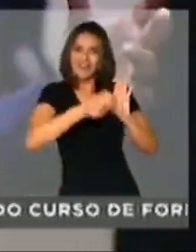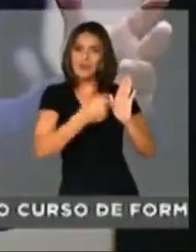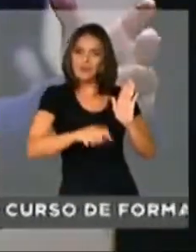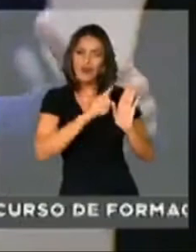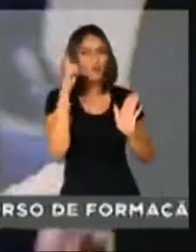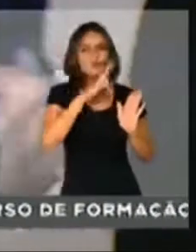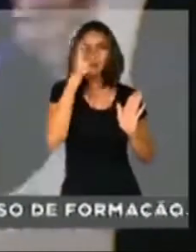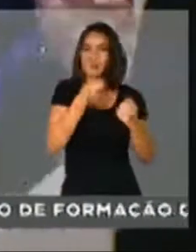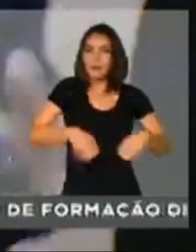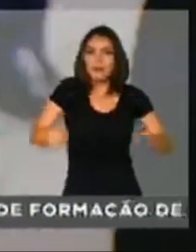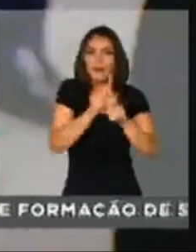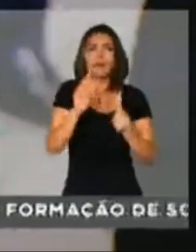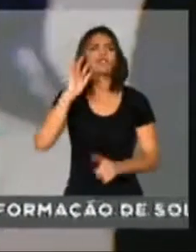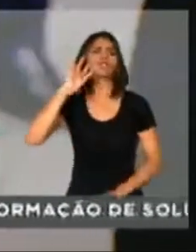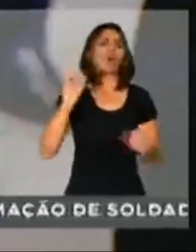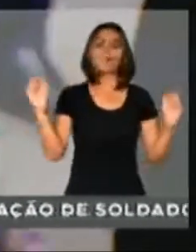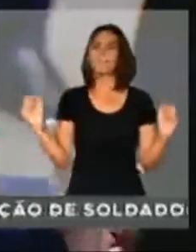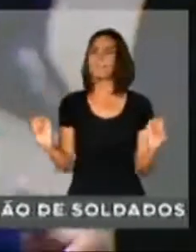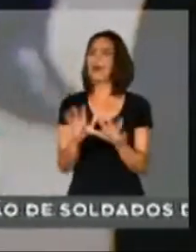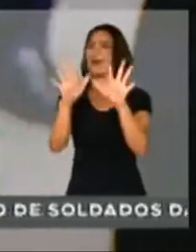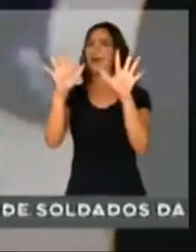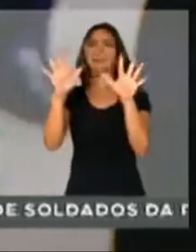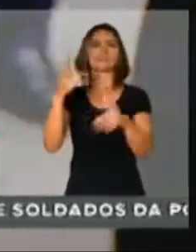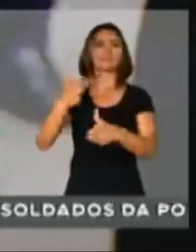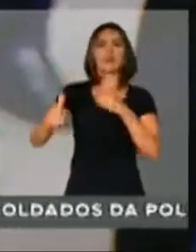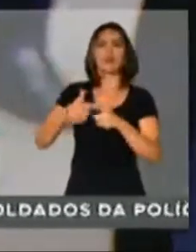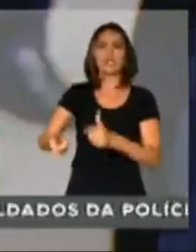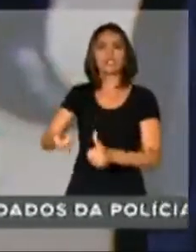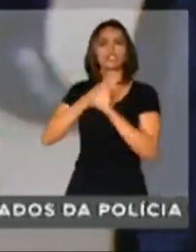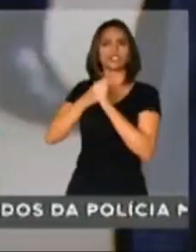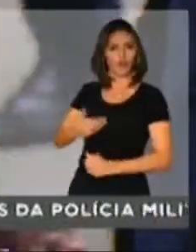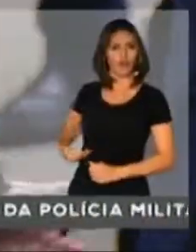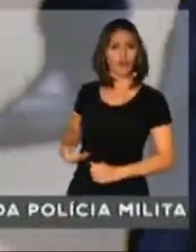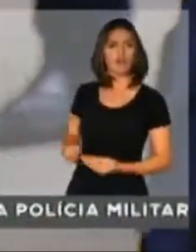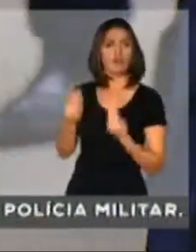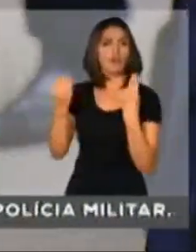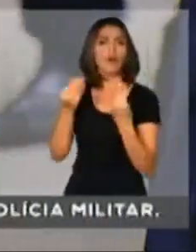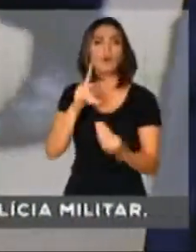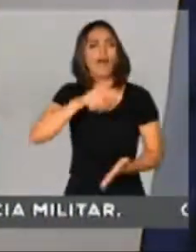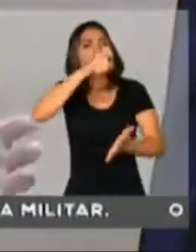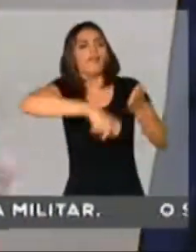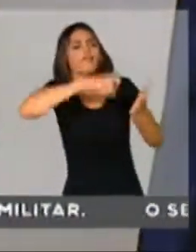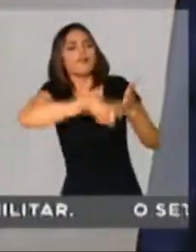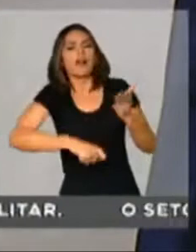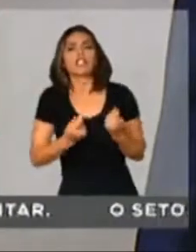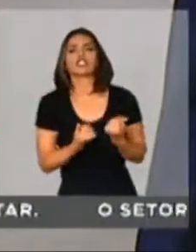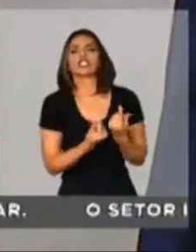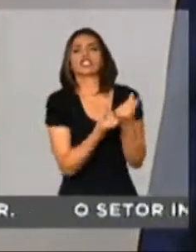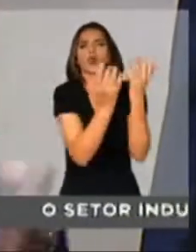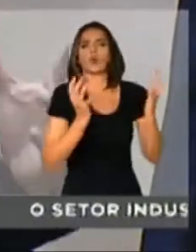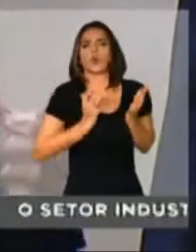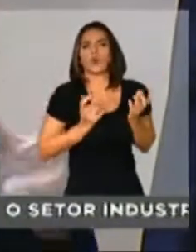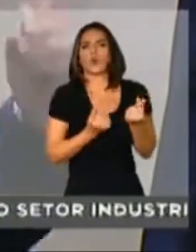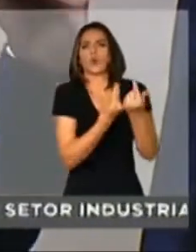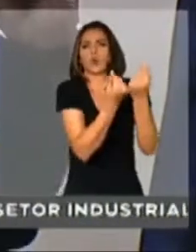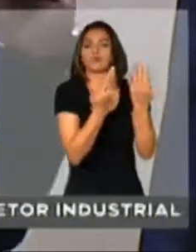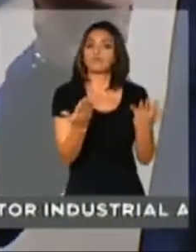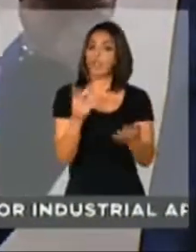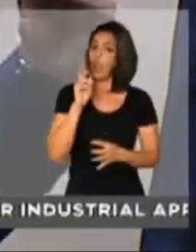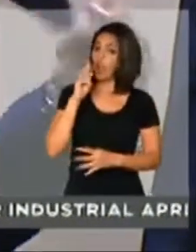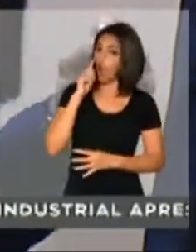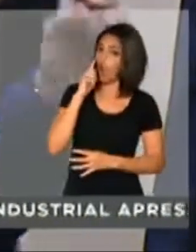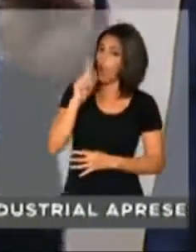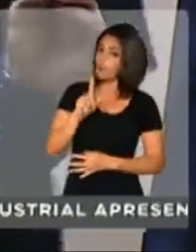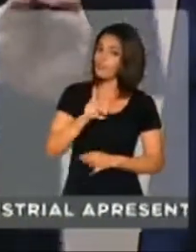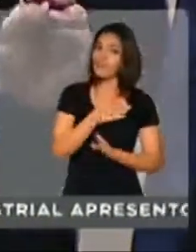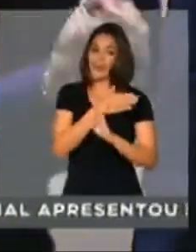que a grande solução mágica para o problema do endividamento público seria a taxação das grandes fortunas. Olha só, tiveram